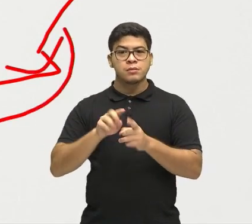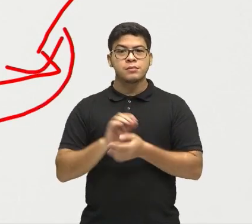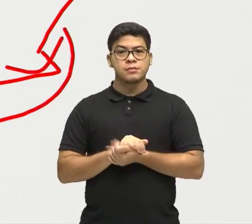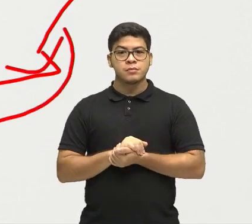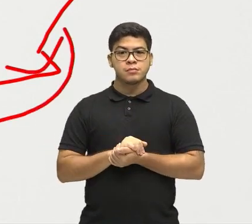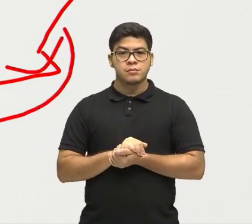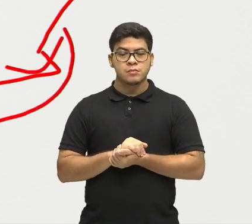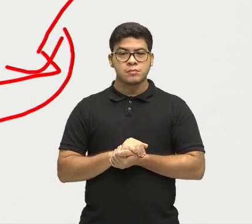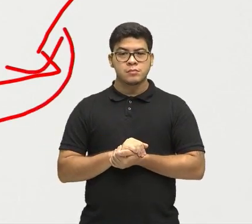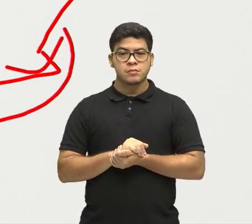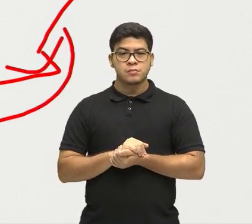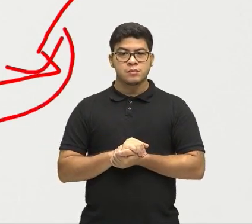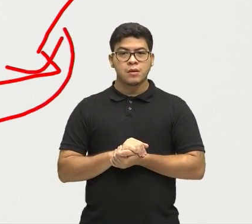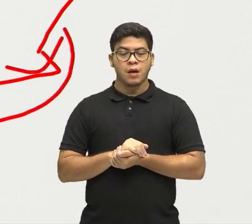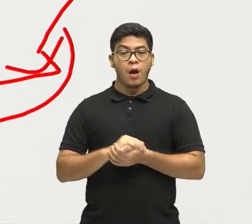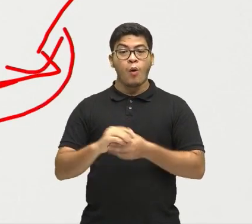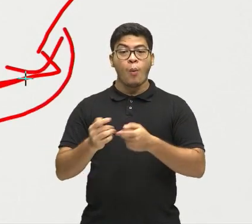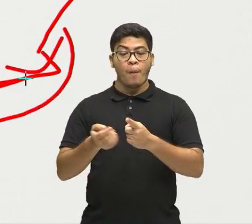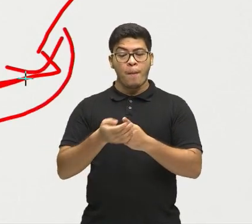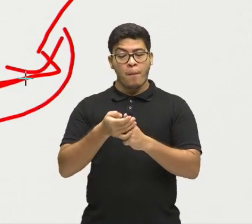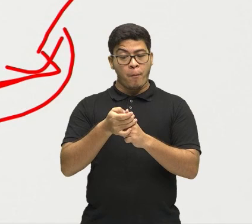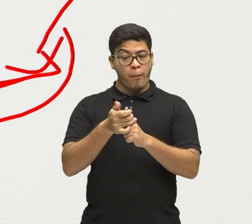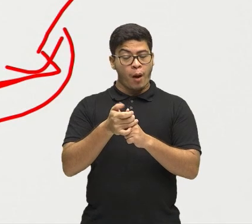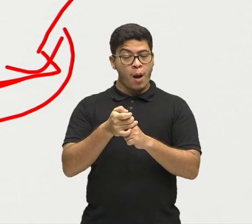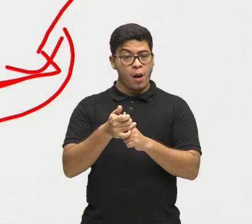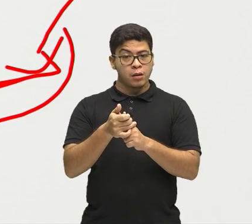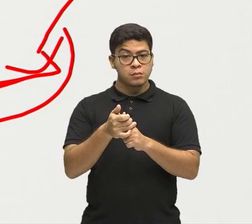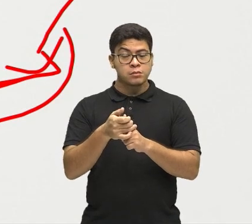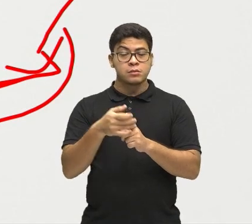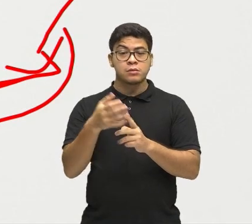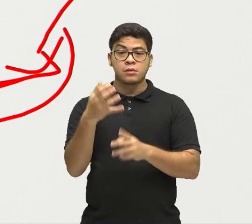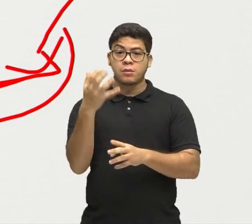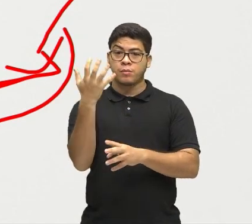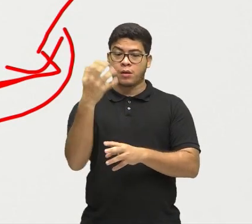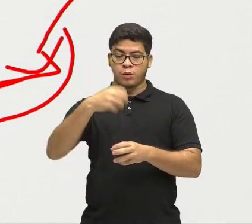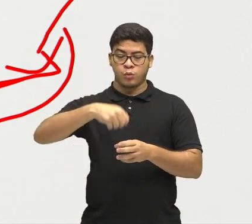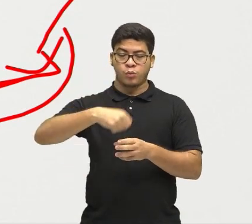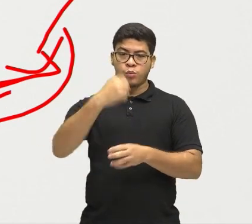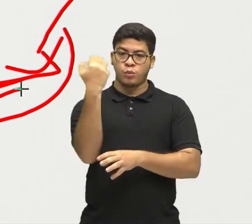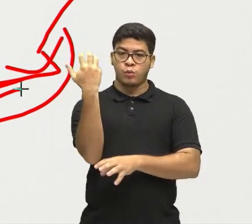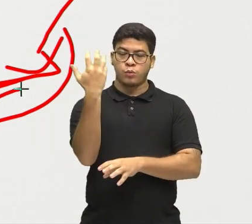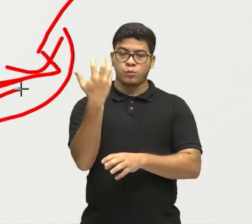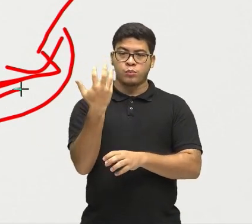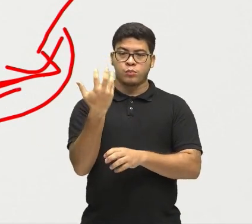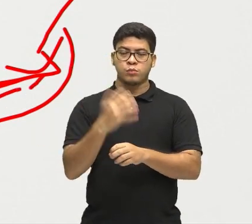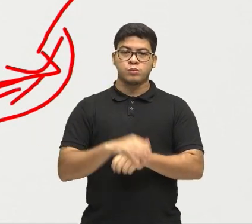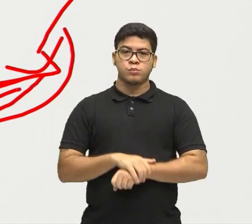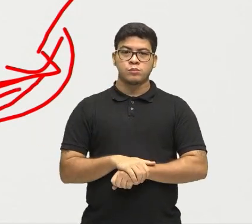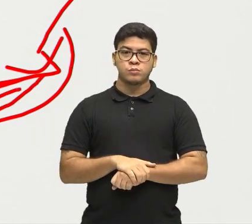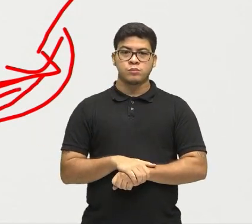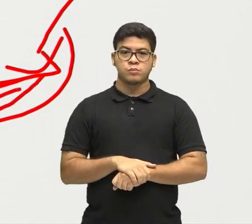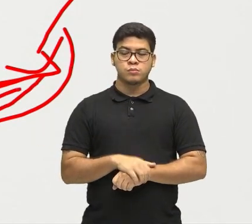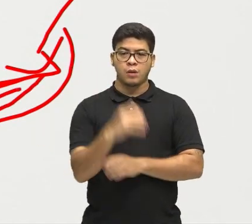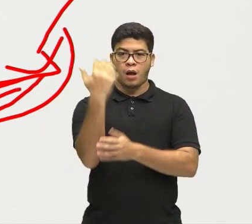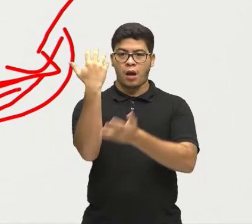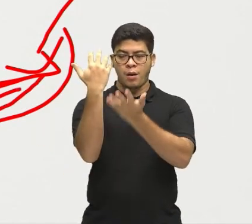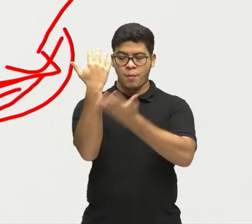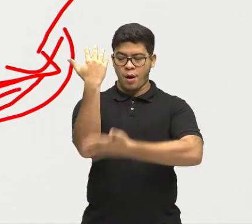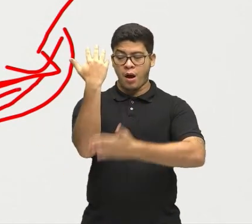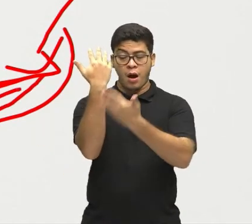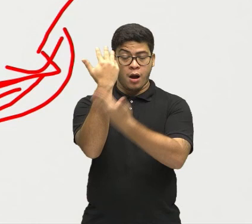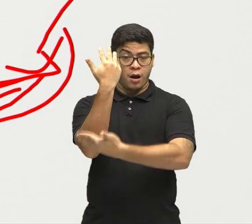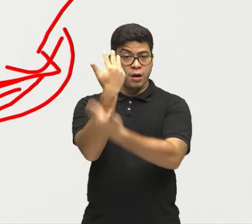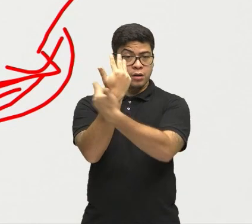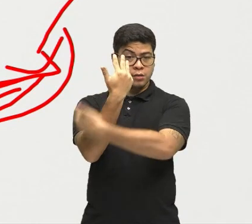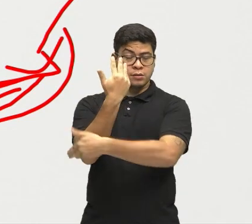e ela tem aqui, ó, nervuras paralelas. Olha só, esse tipo de nervura.